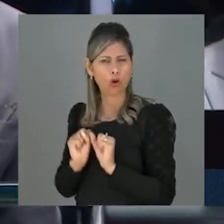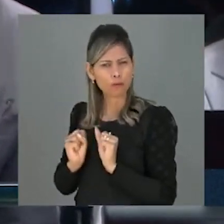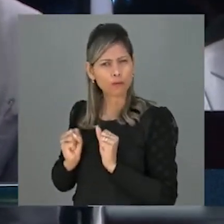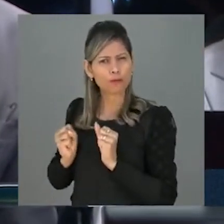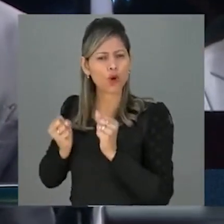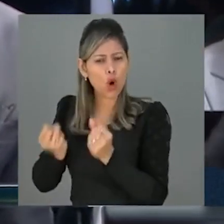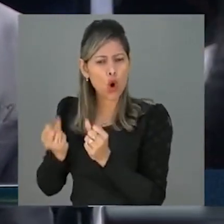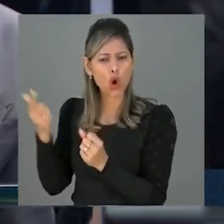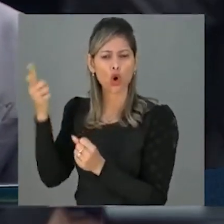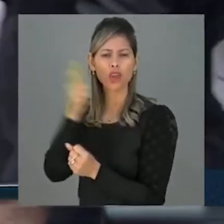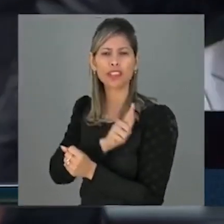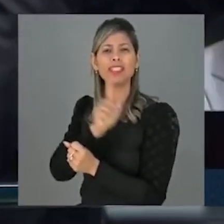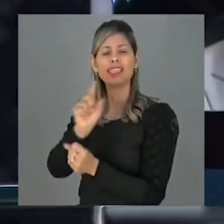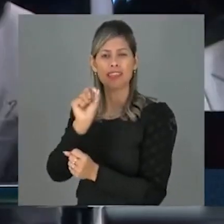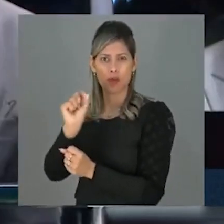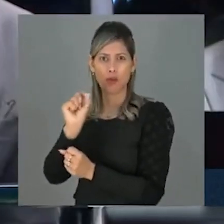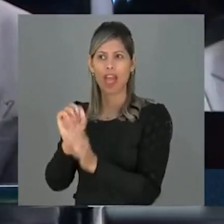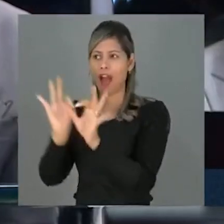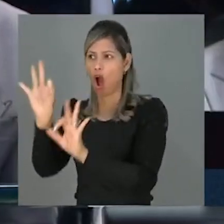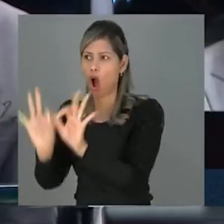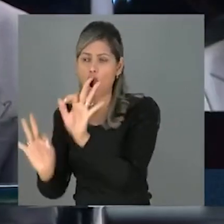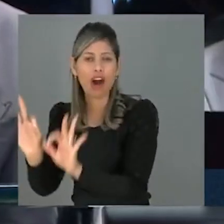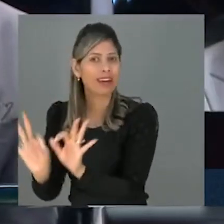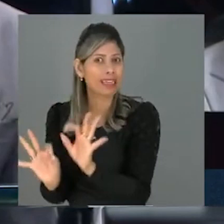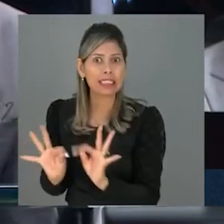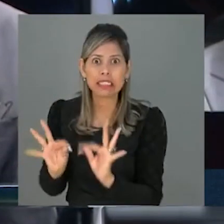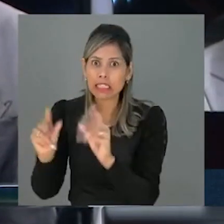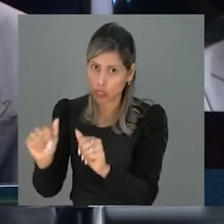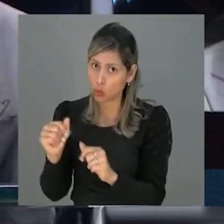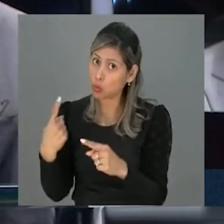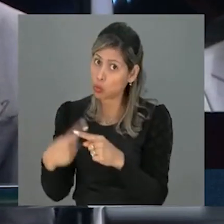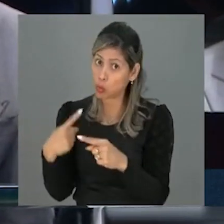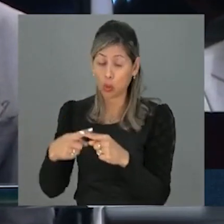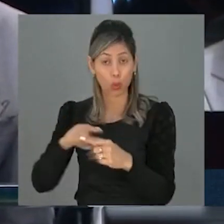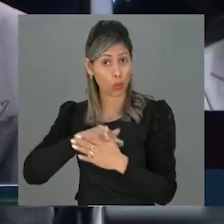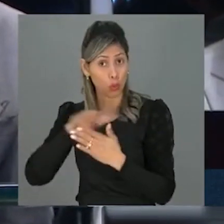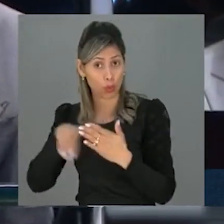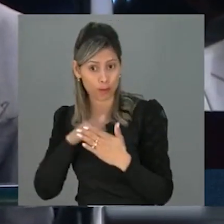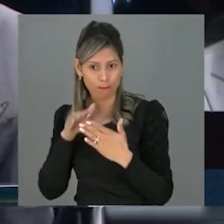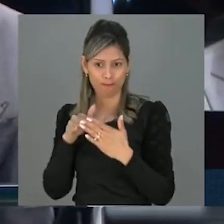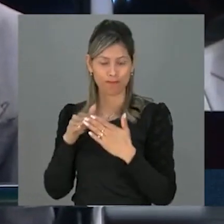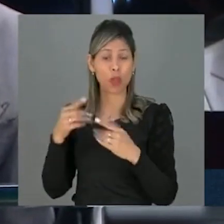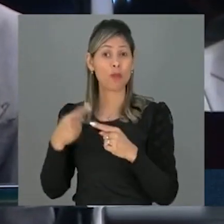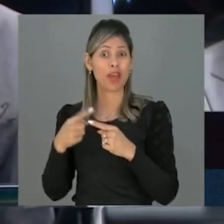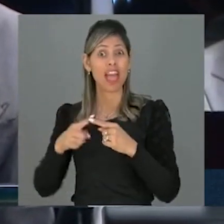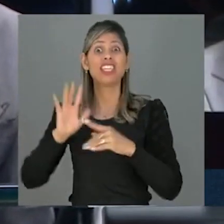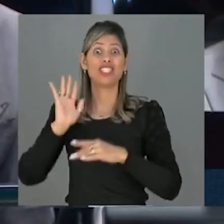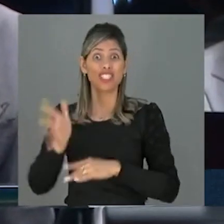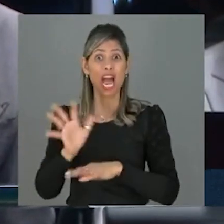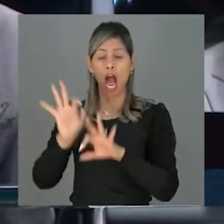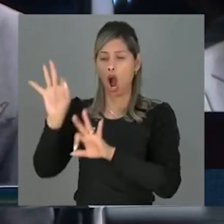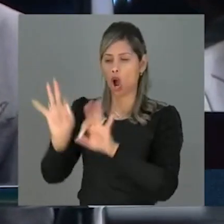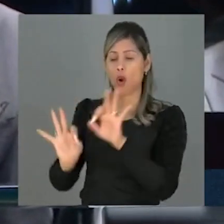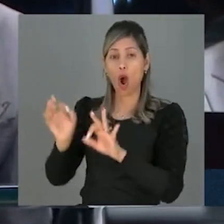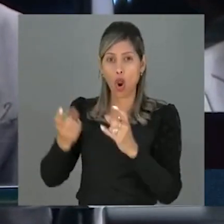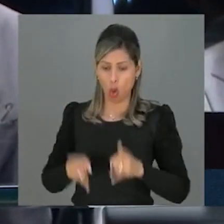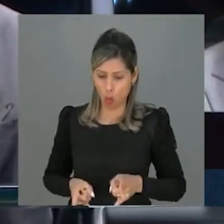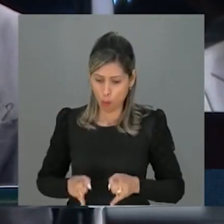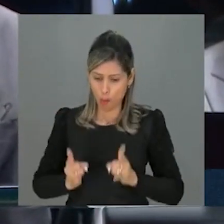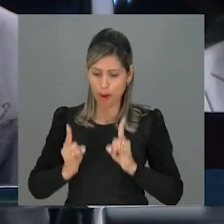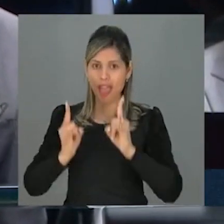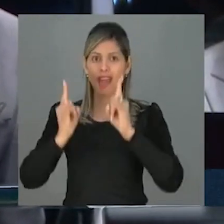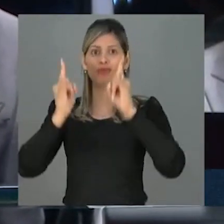as condições de trabalho. A engenharia do prédio está praticamente finalizada. Muitas